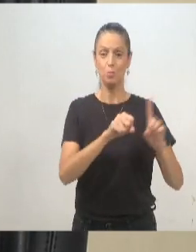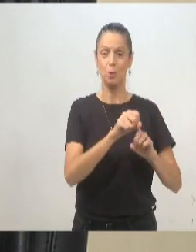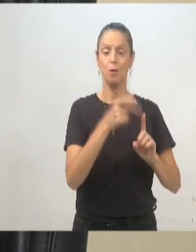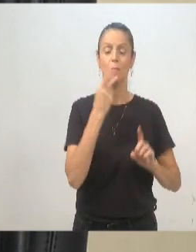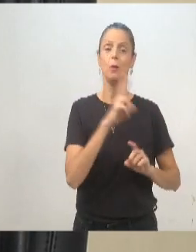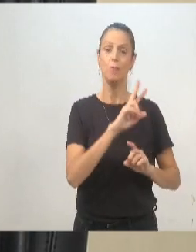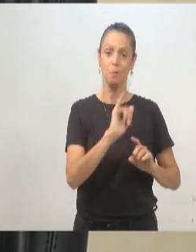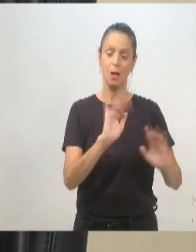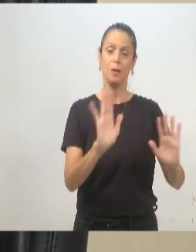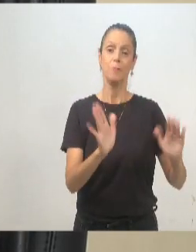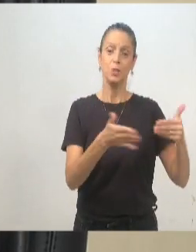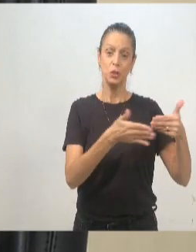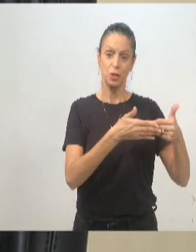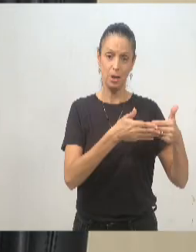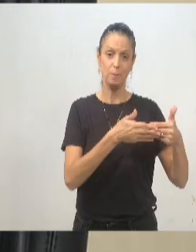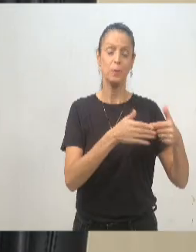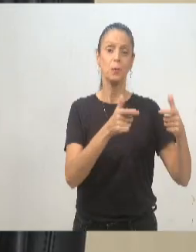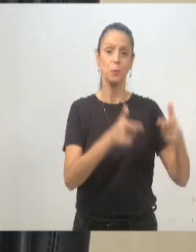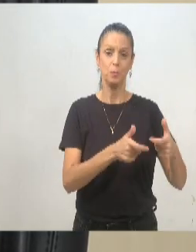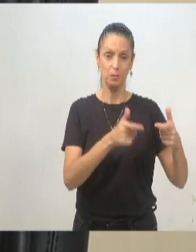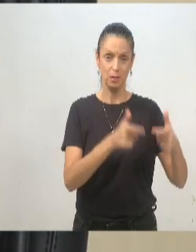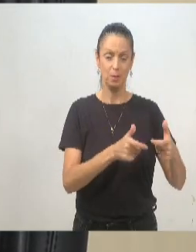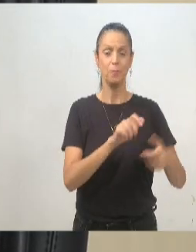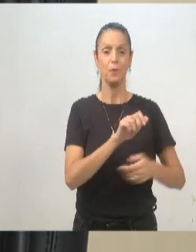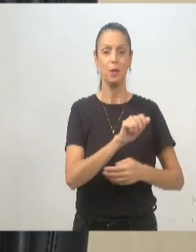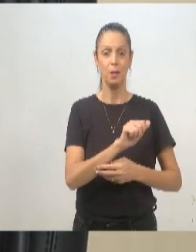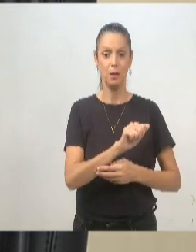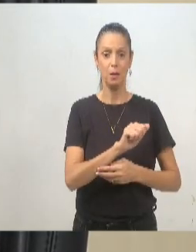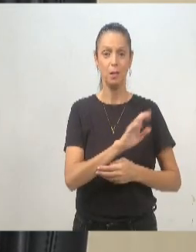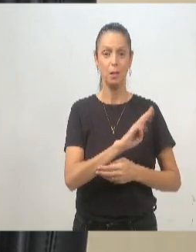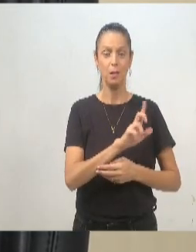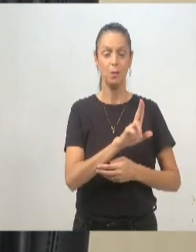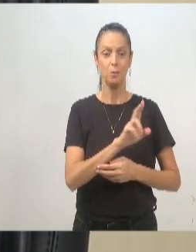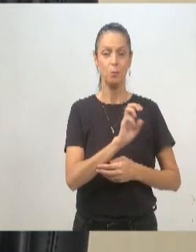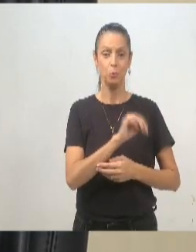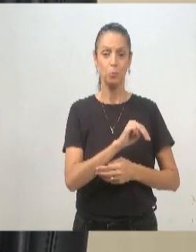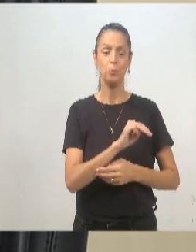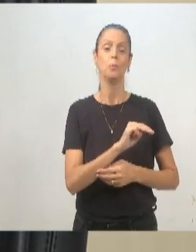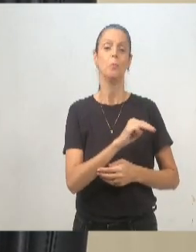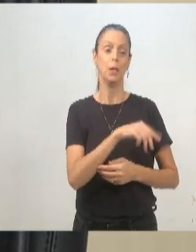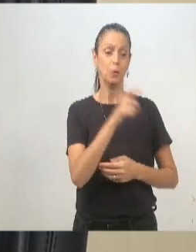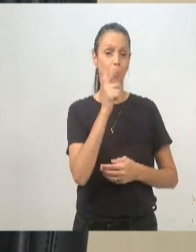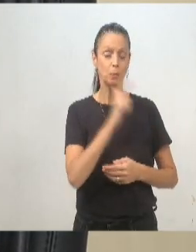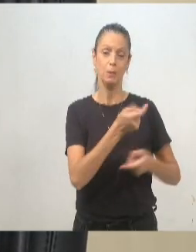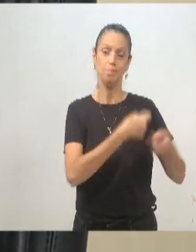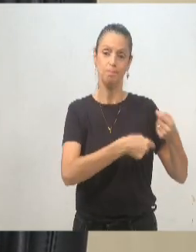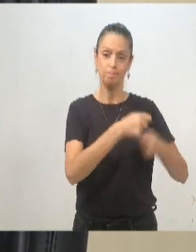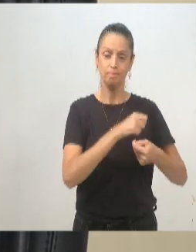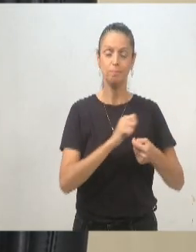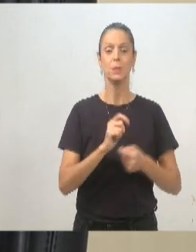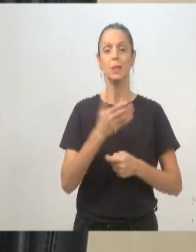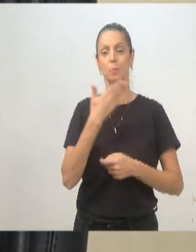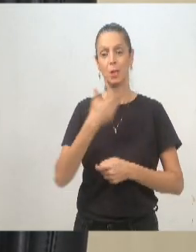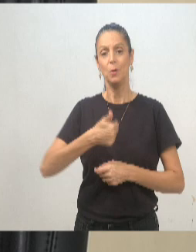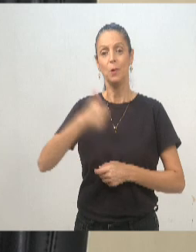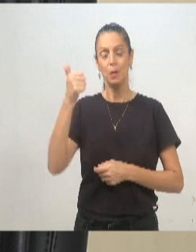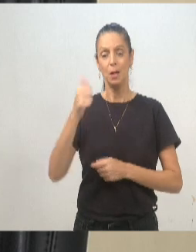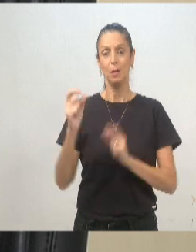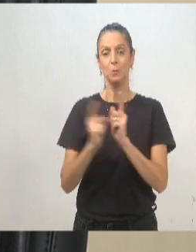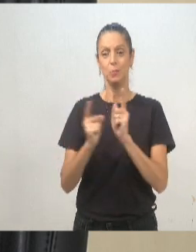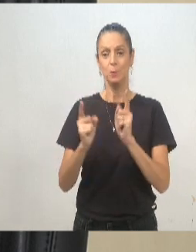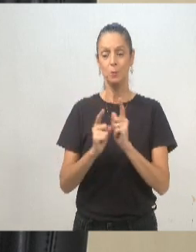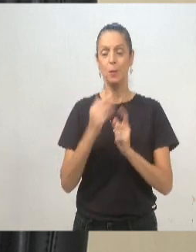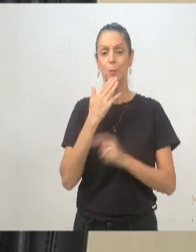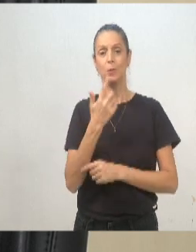fechará o abrigo Amblu exatamente no sentido de fazer economia e melhorar o serviço através da